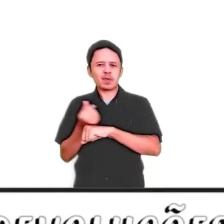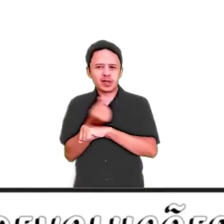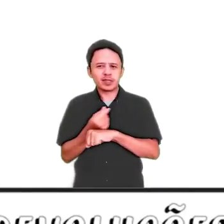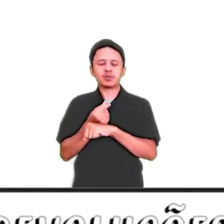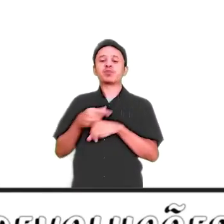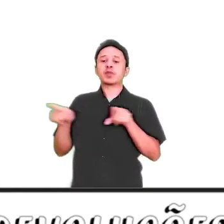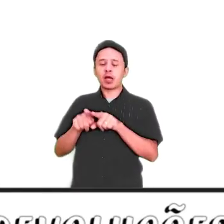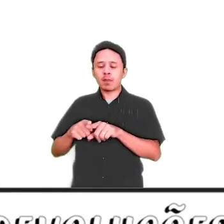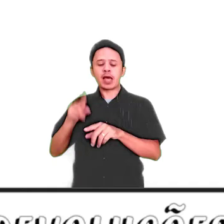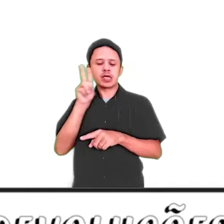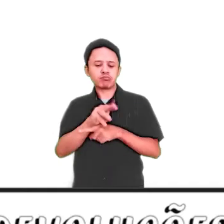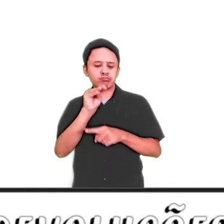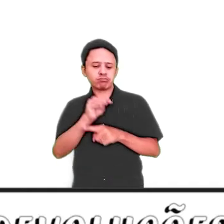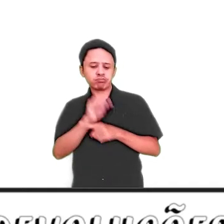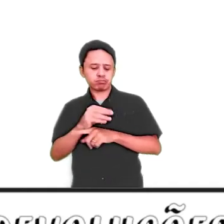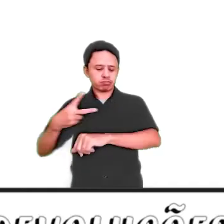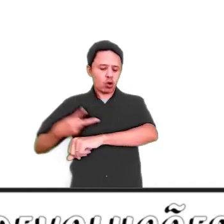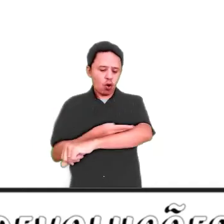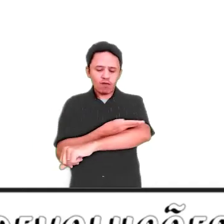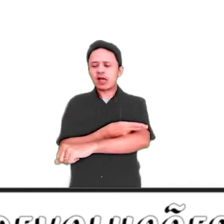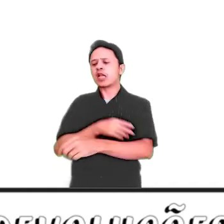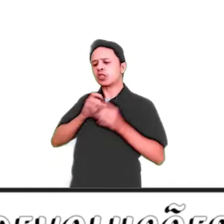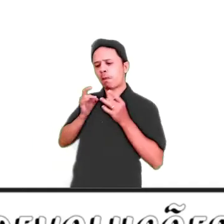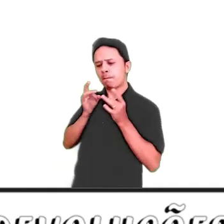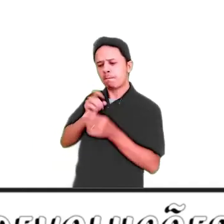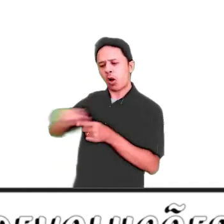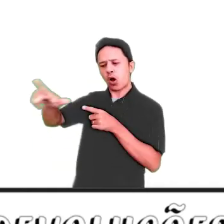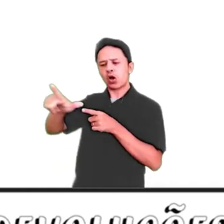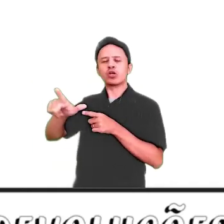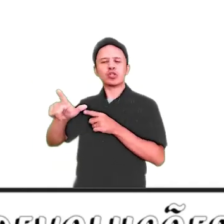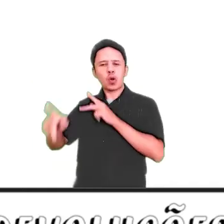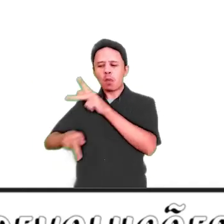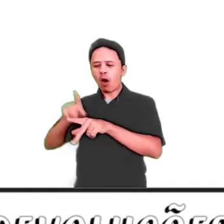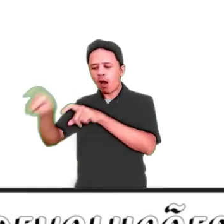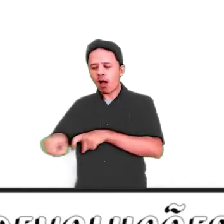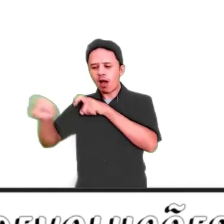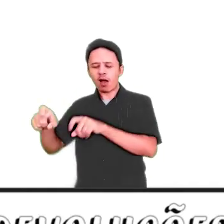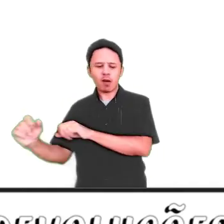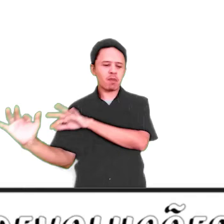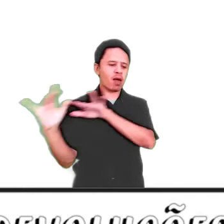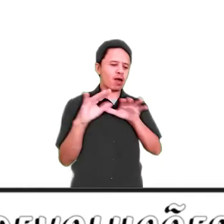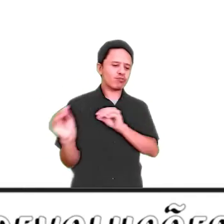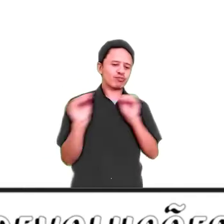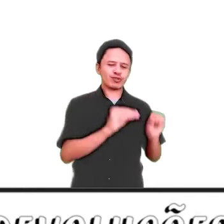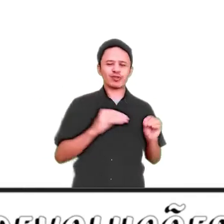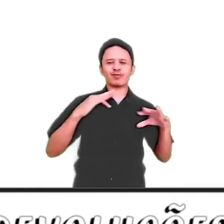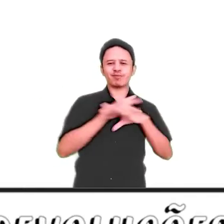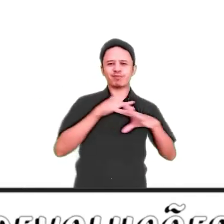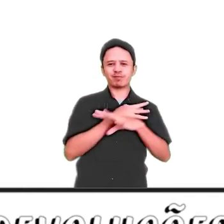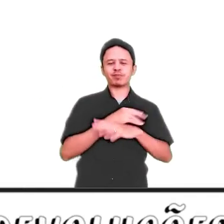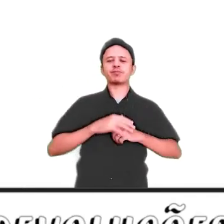E estimularam a criação de ovelhas, expulsando os camponeses e provocando um grande êxodo rural. Nessa época, a burguesia era